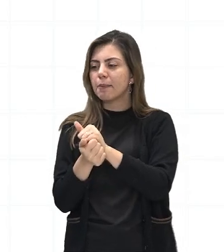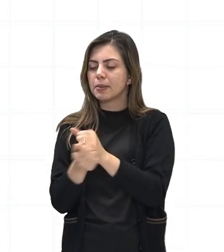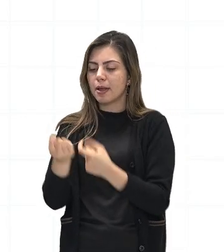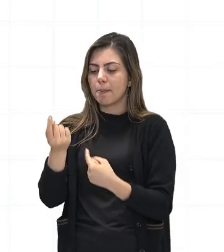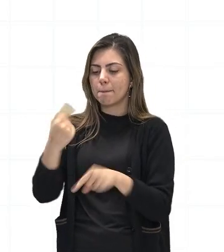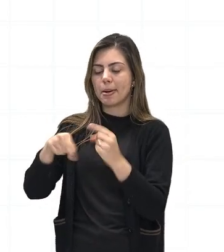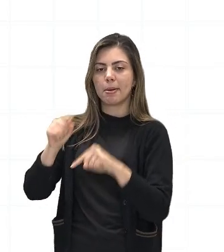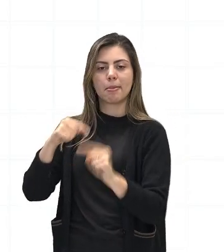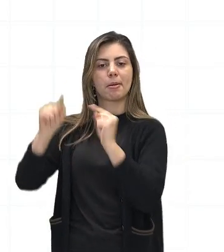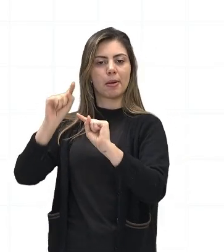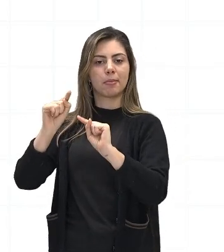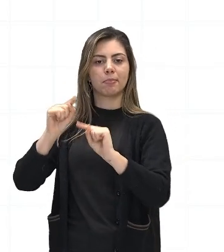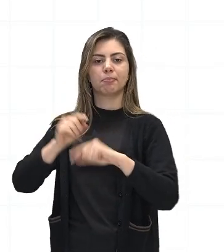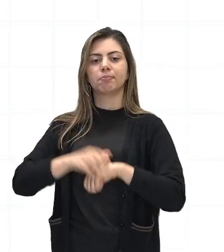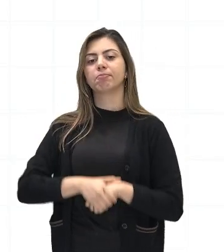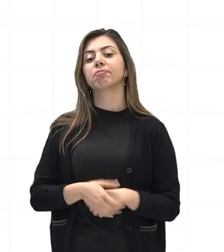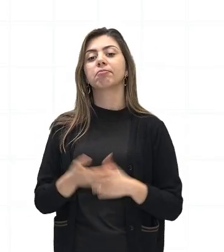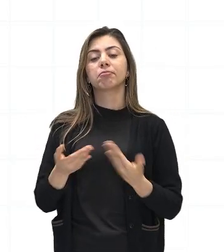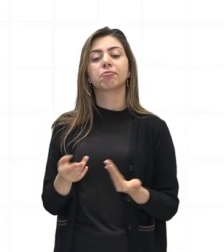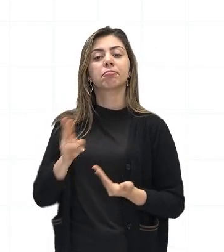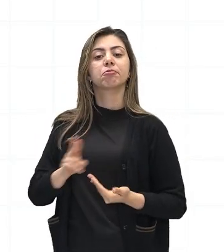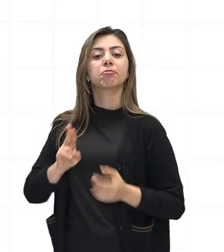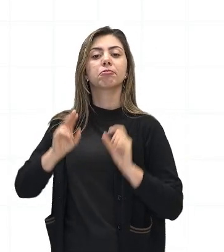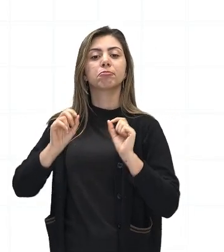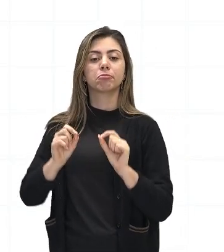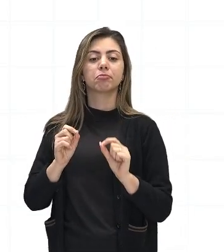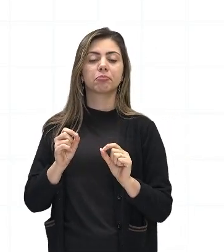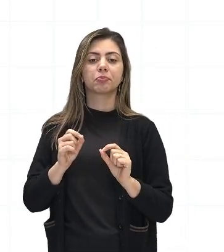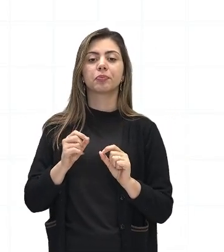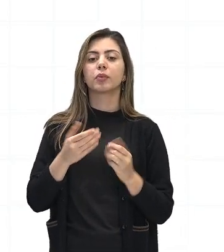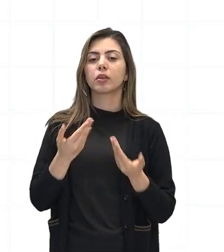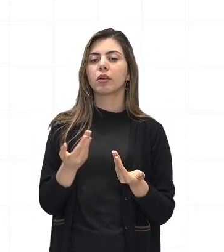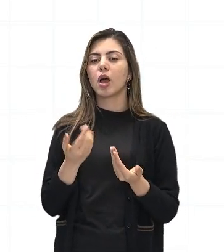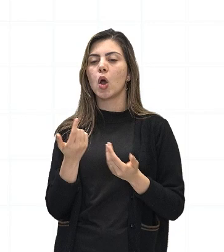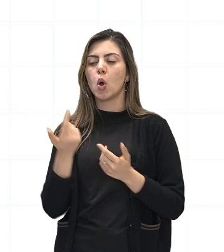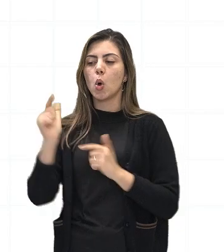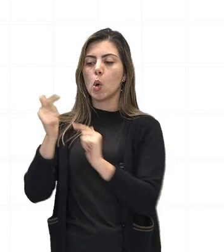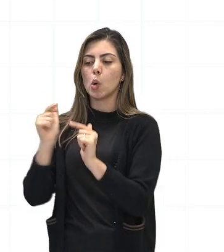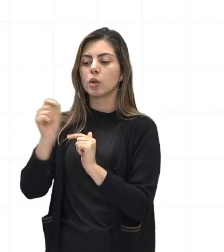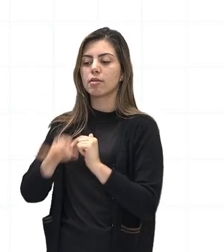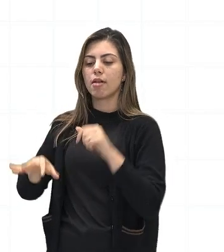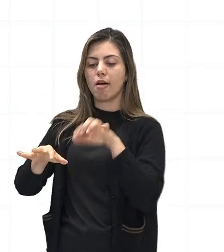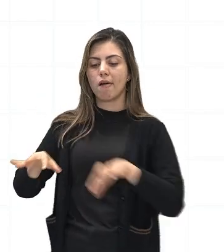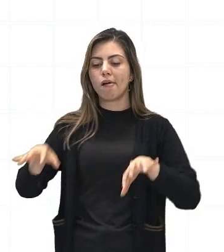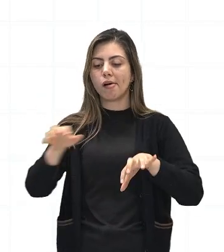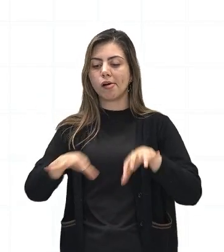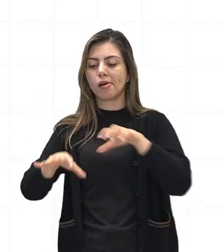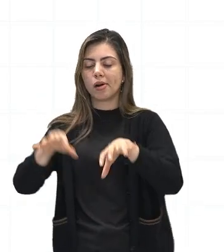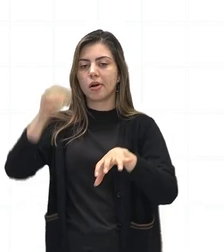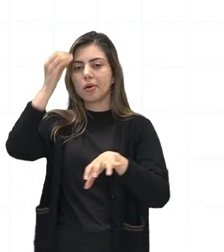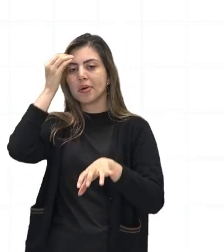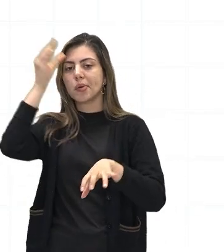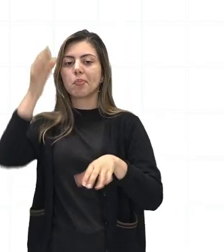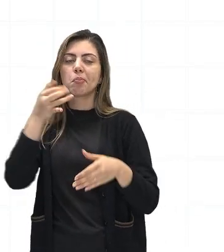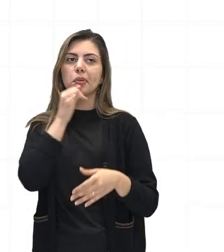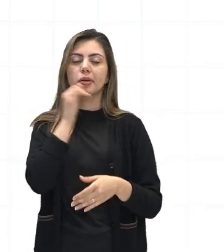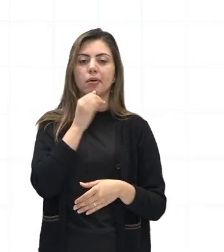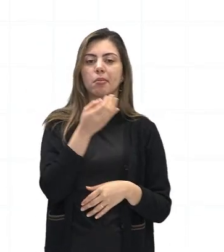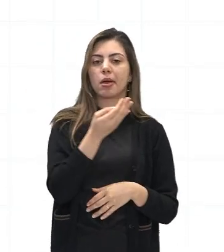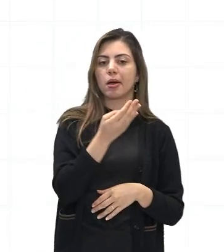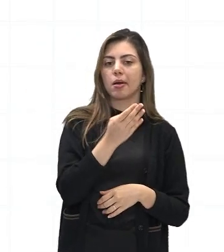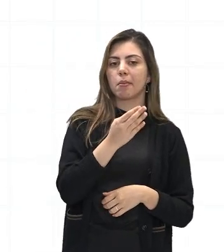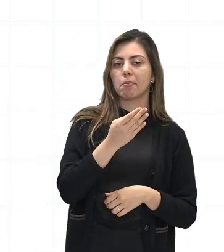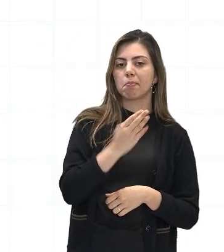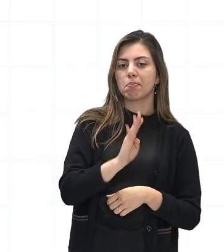ali naquela época, utilizando, né, pegando outras linhas de conhecimento, como a biomecânica,